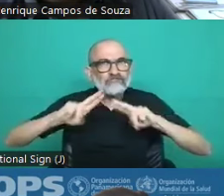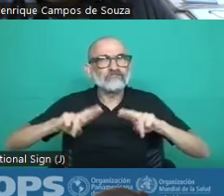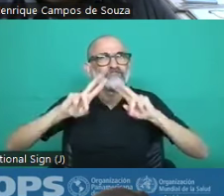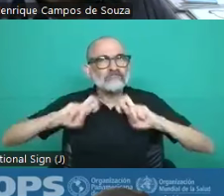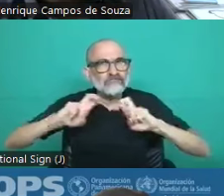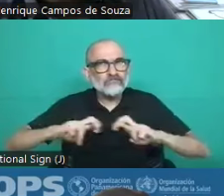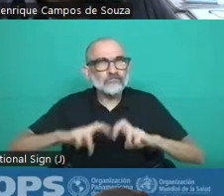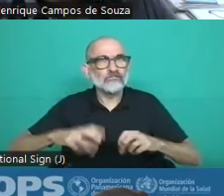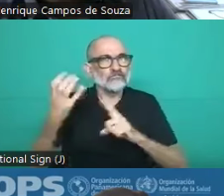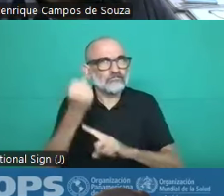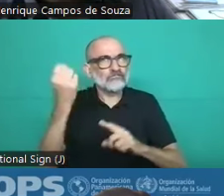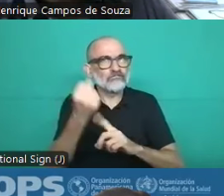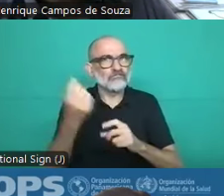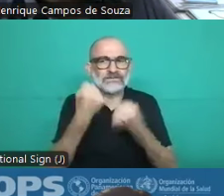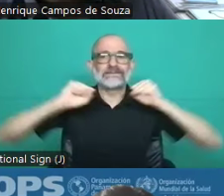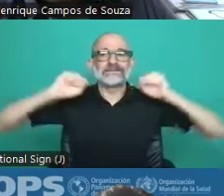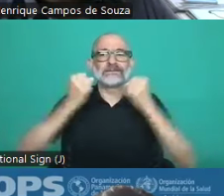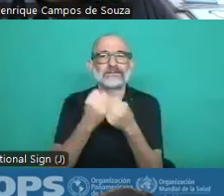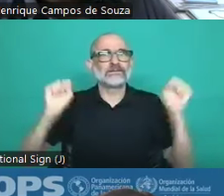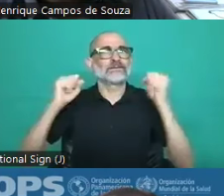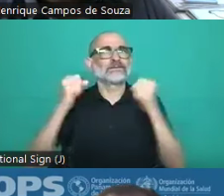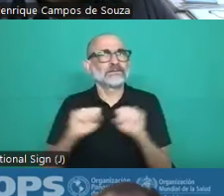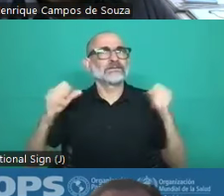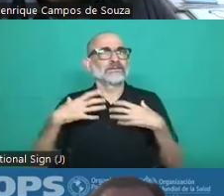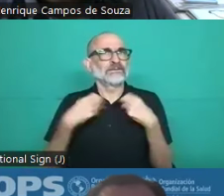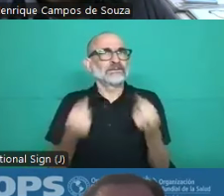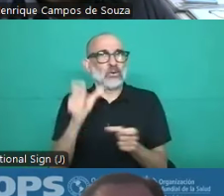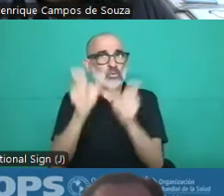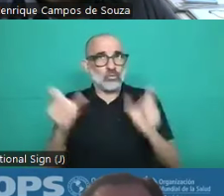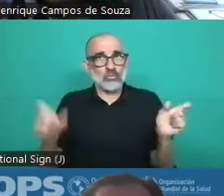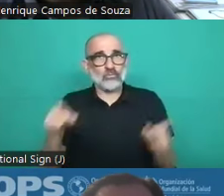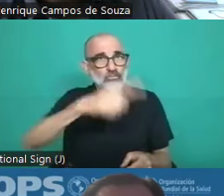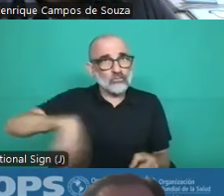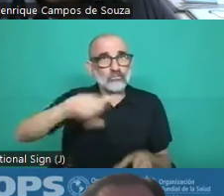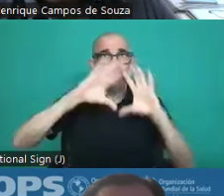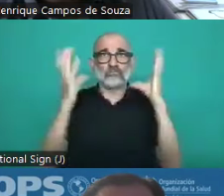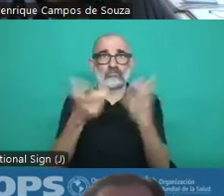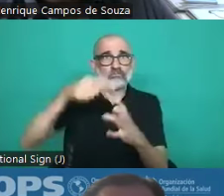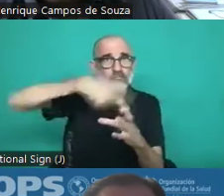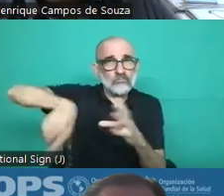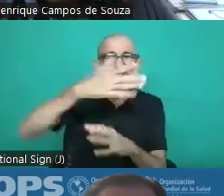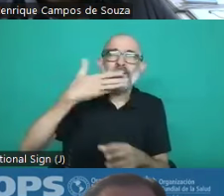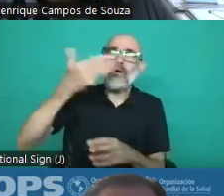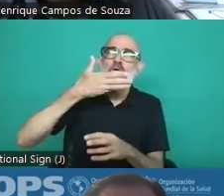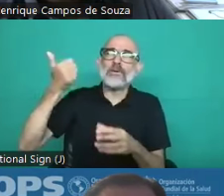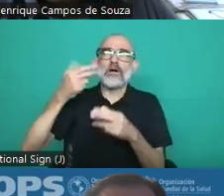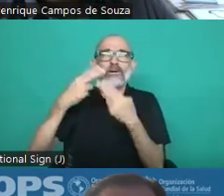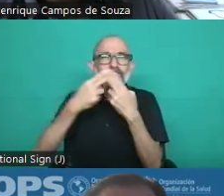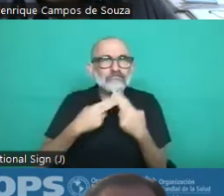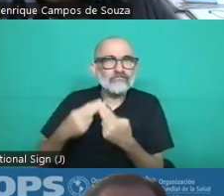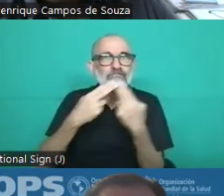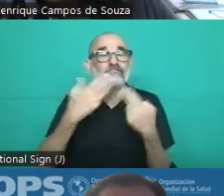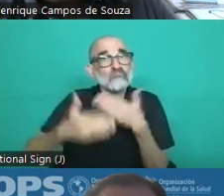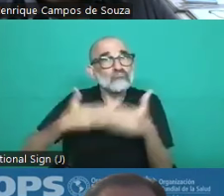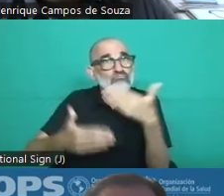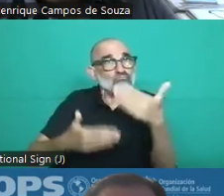Os erros de diagnóstico, que muitas vezes resultam de uma combinação de fatores sistêmicos e cognitivos, representam um